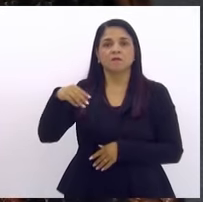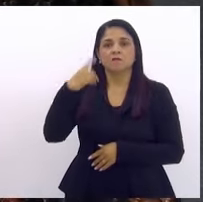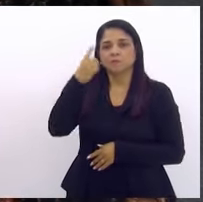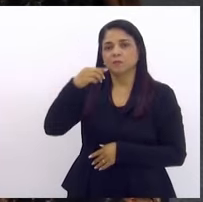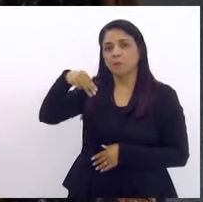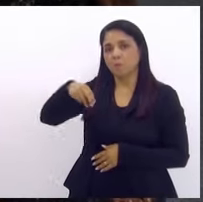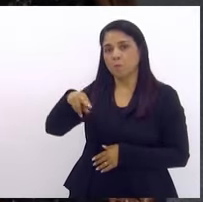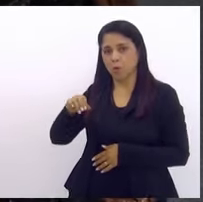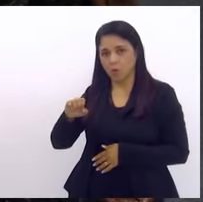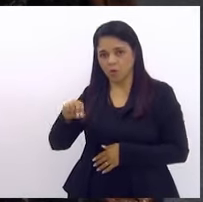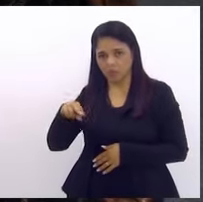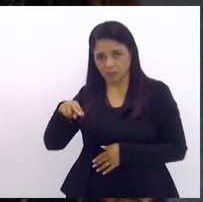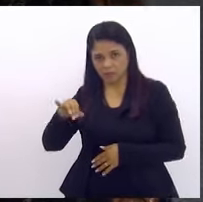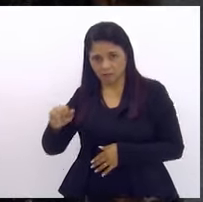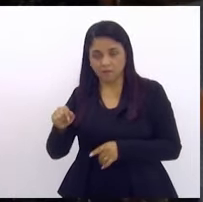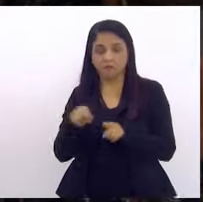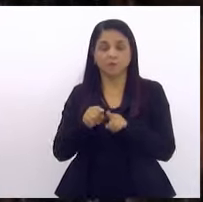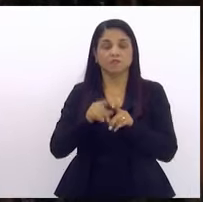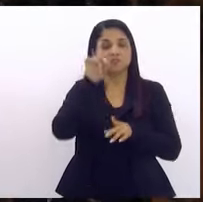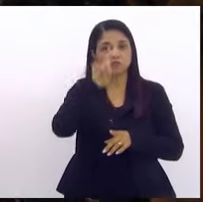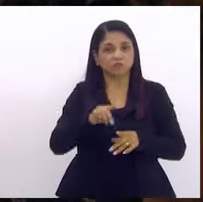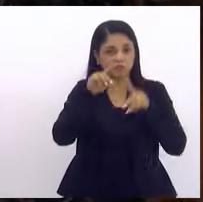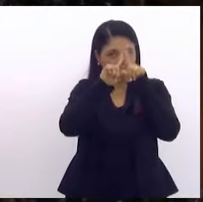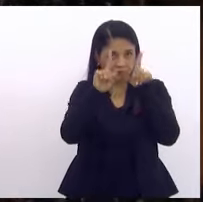que dizem respeito também a direitos dos servidores,